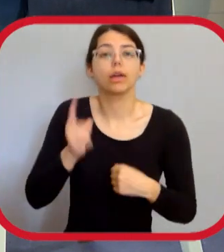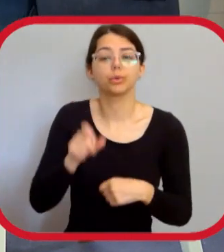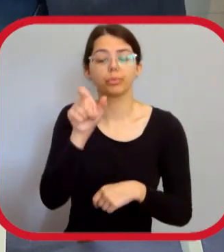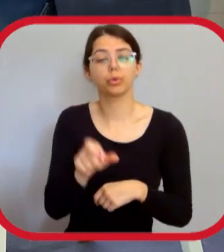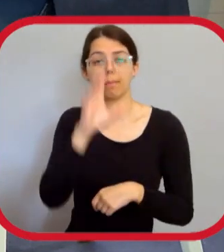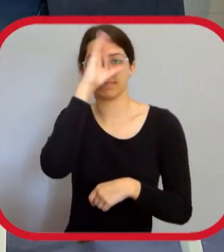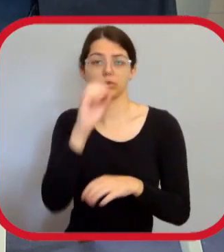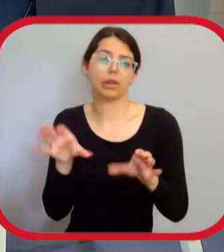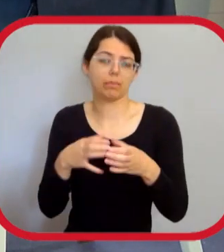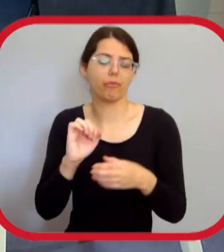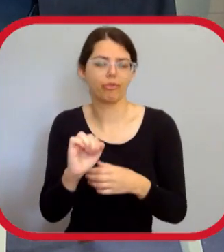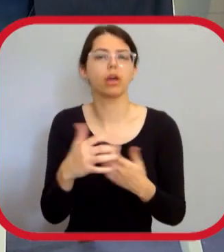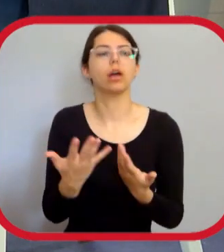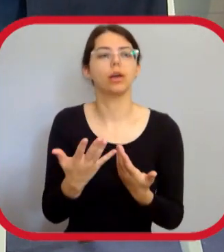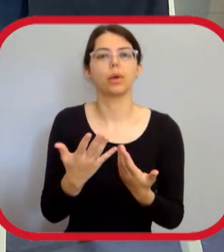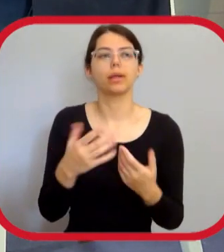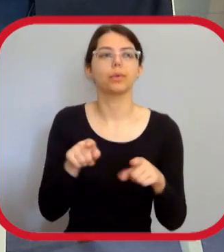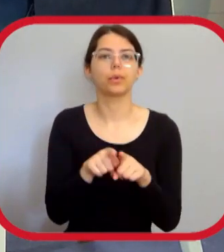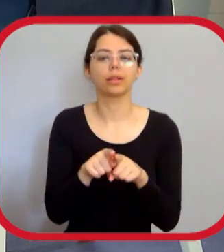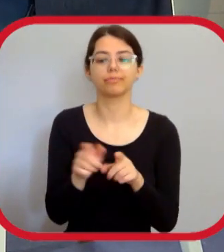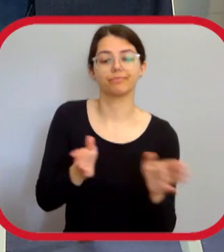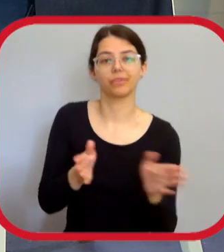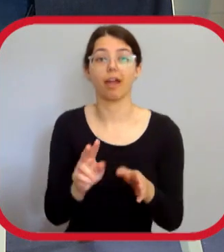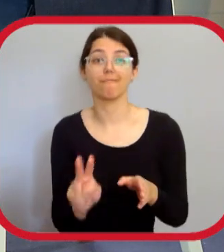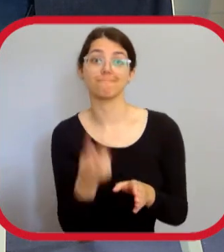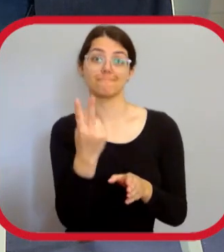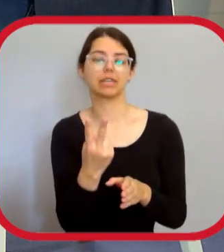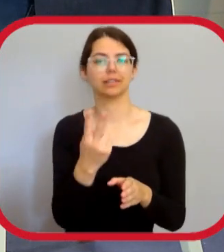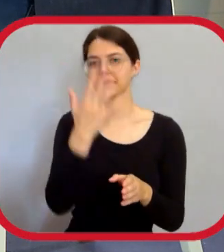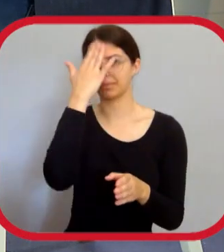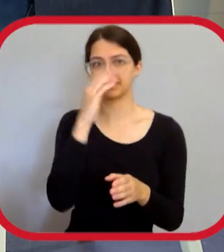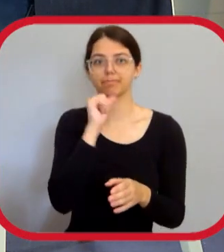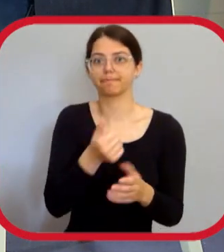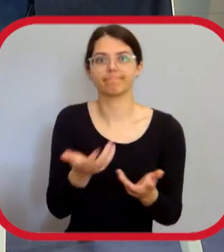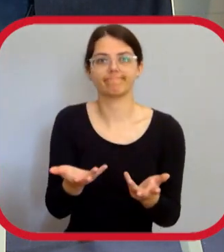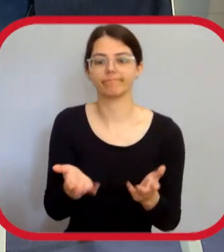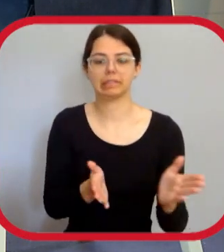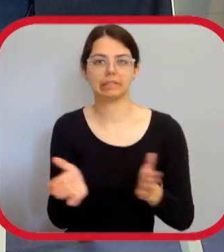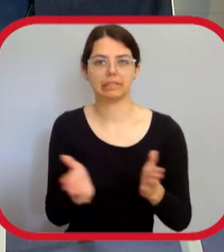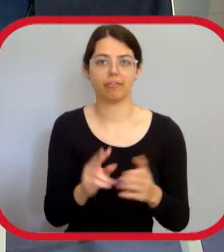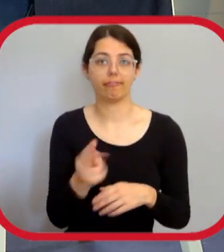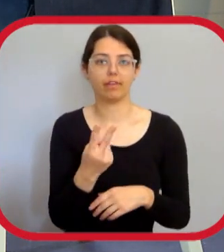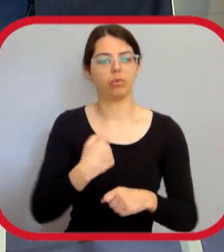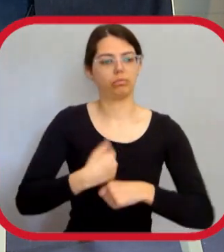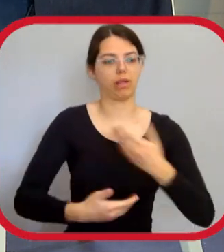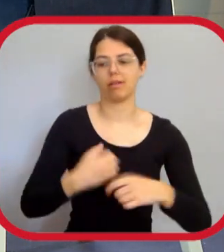grande medo era que o Sr. Ministro não tivesse capacidade para jogar nos dois